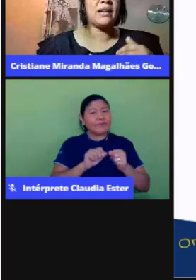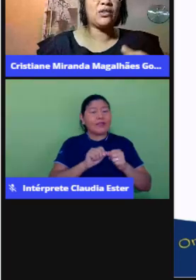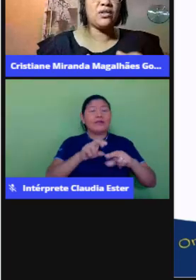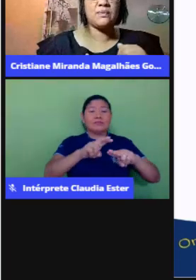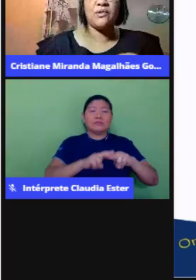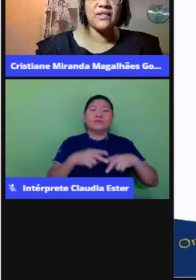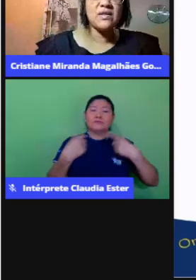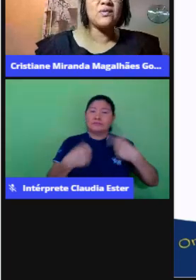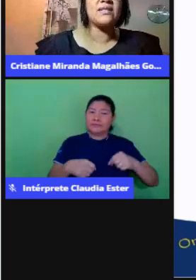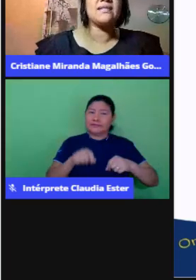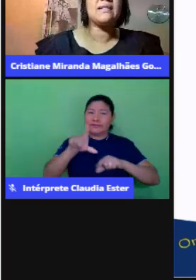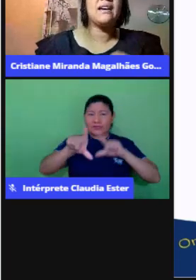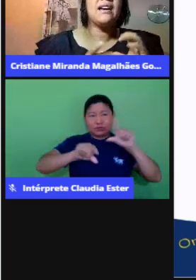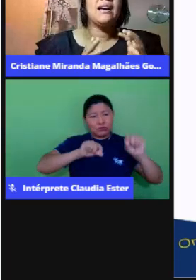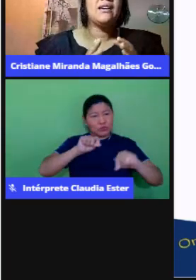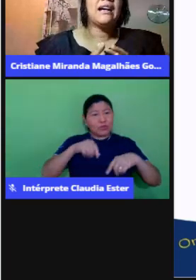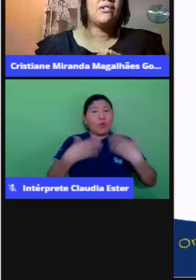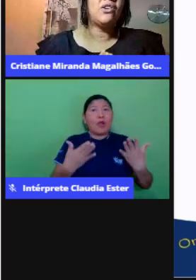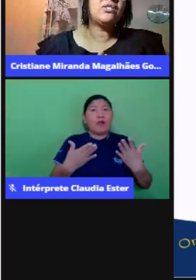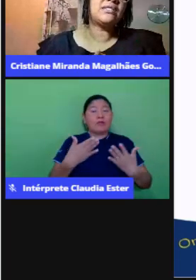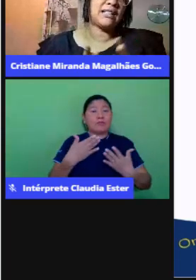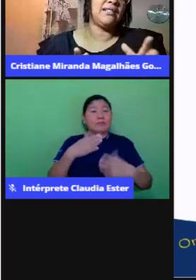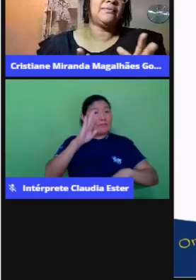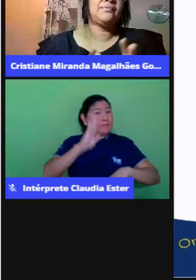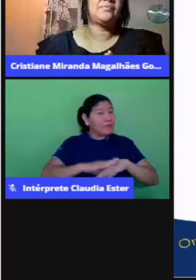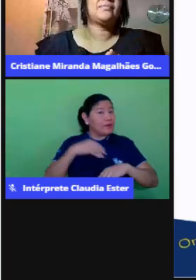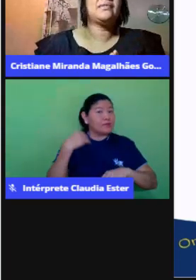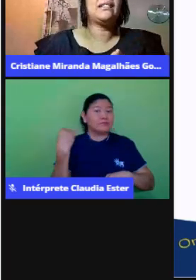viável para nós, professores.